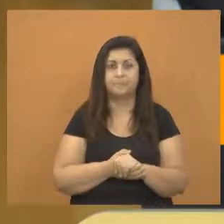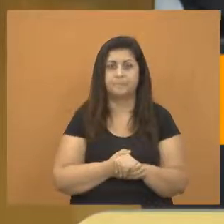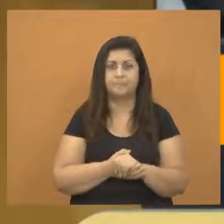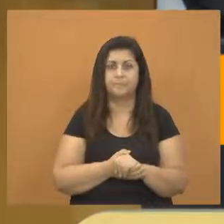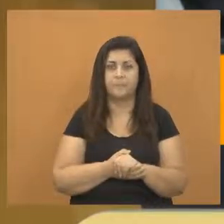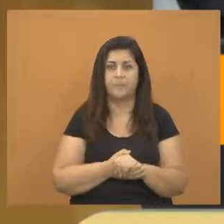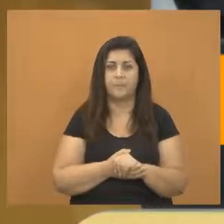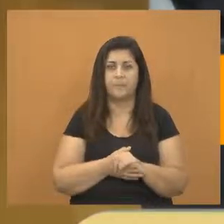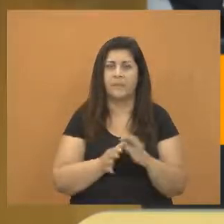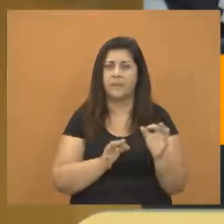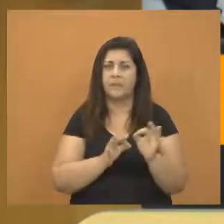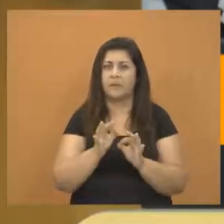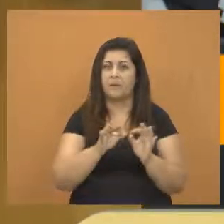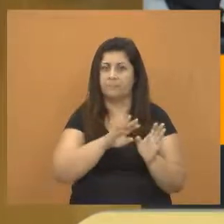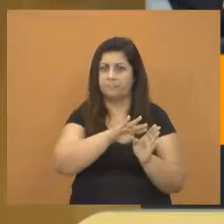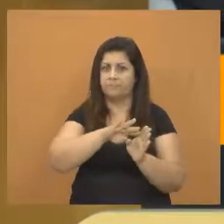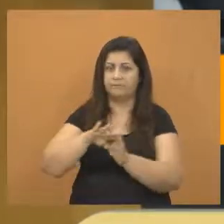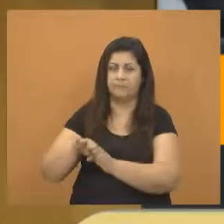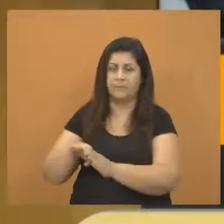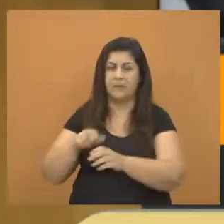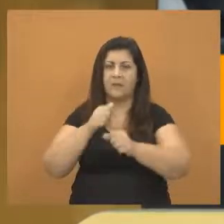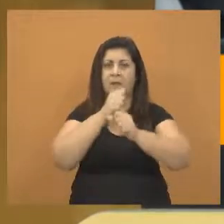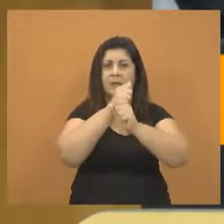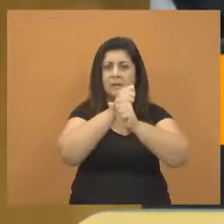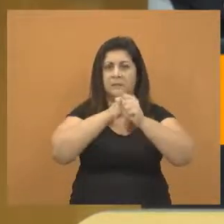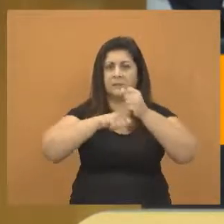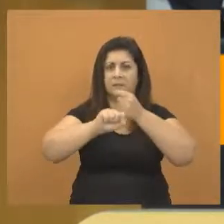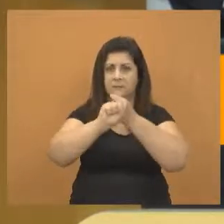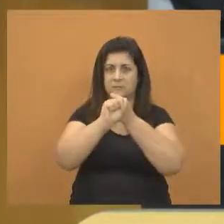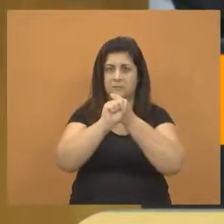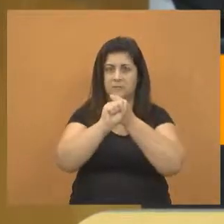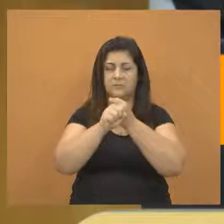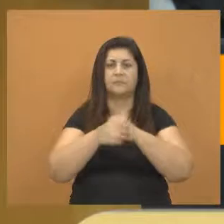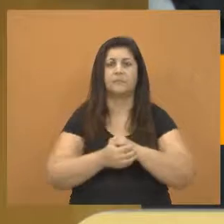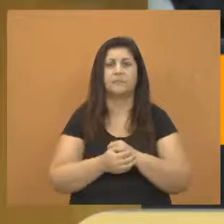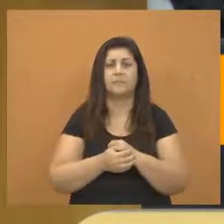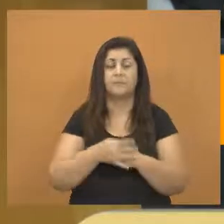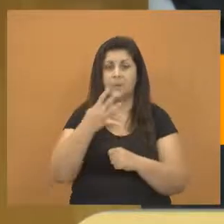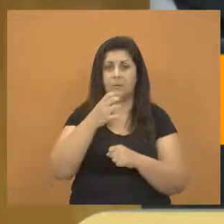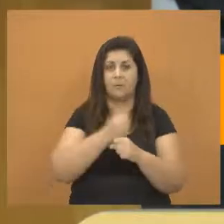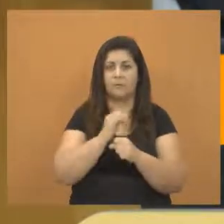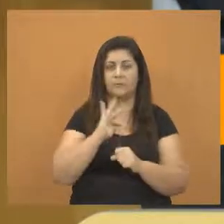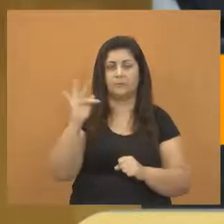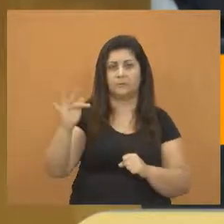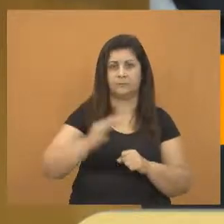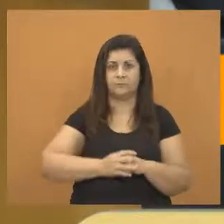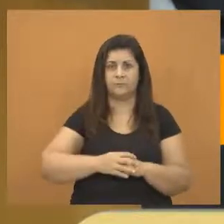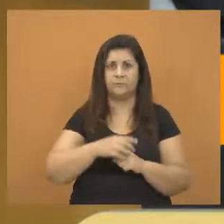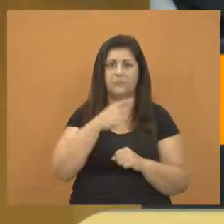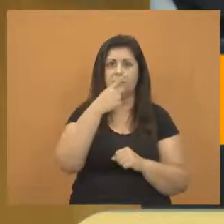Estimativa de investimento em assistência social para os próximos 4 anos, 101 milhões de